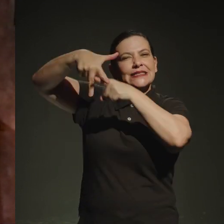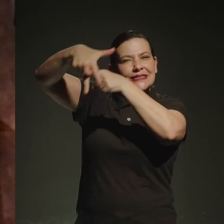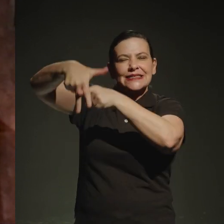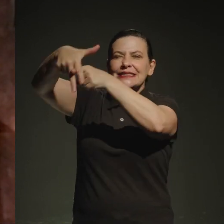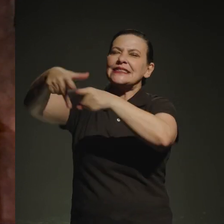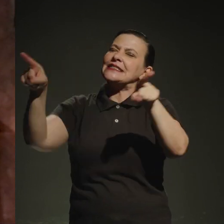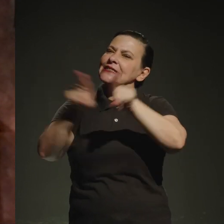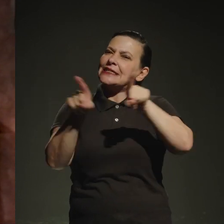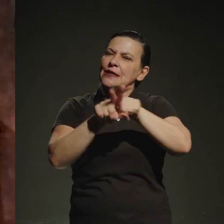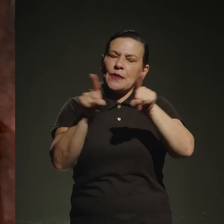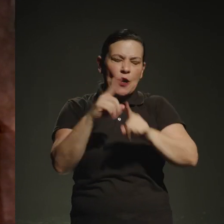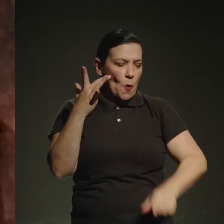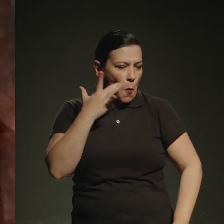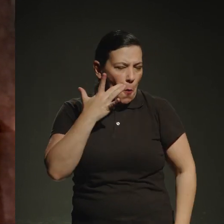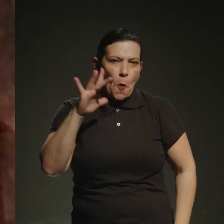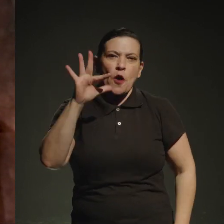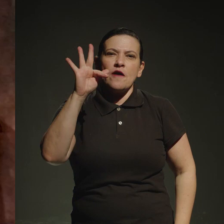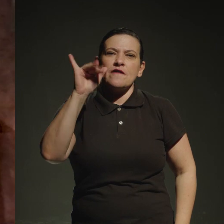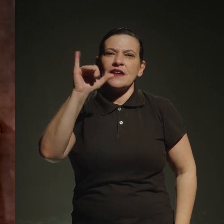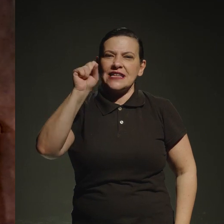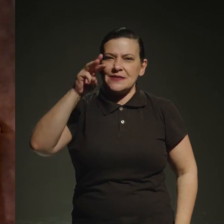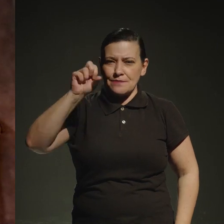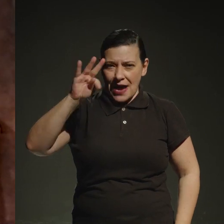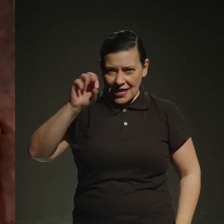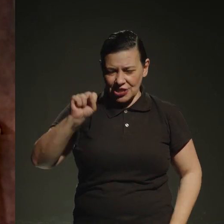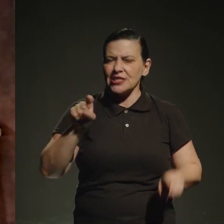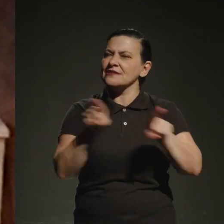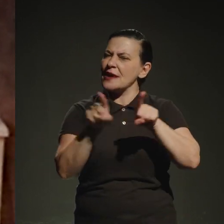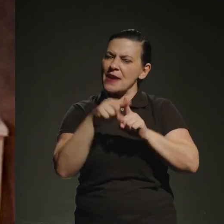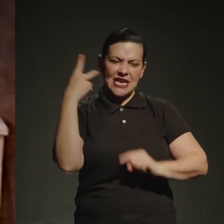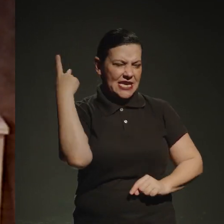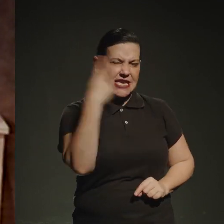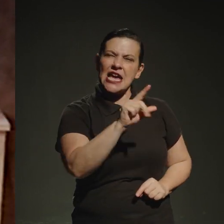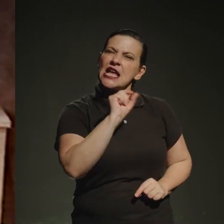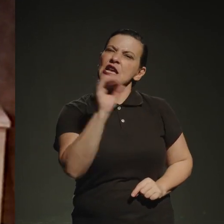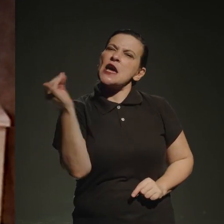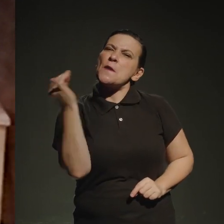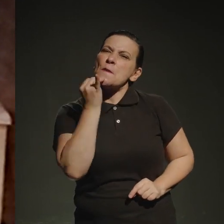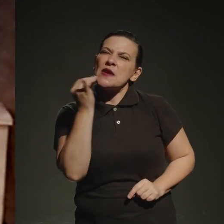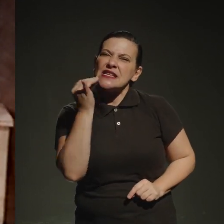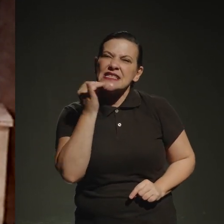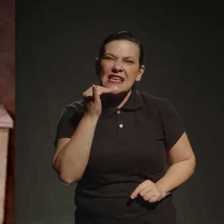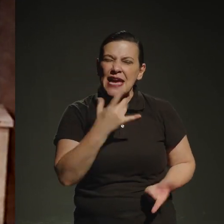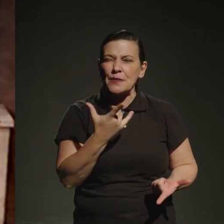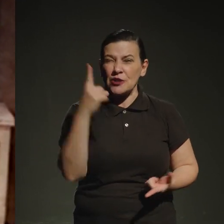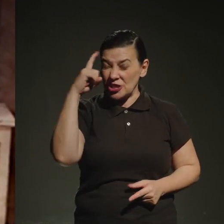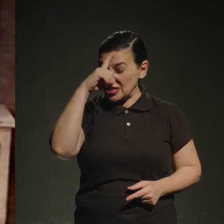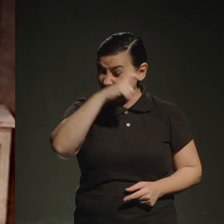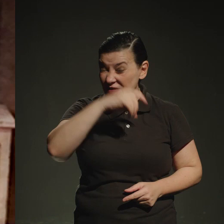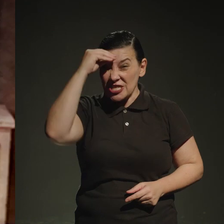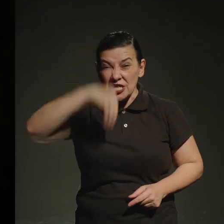a todos os outros que porventura olvidei, não por desprezo, mas por ser urgente a minha partida e curta a